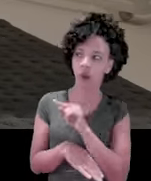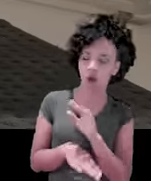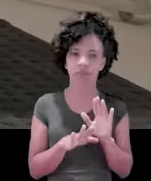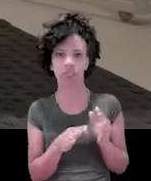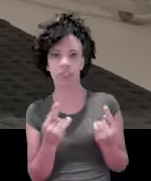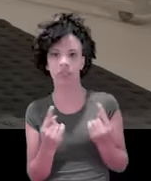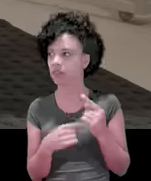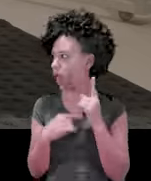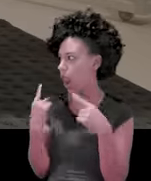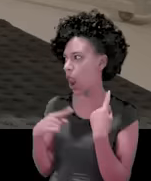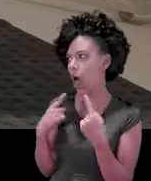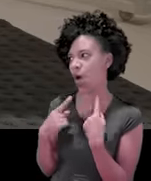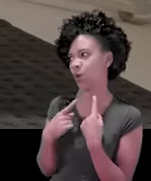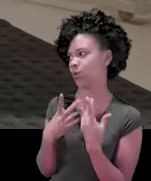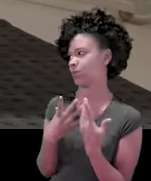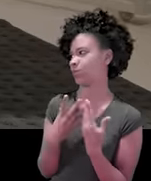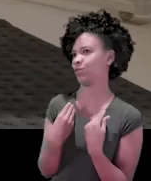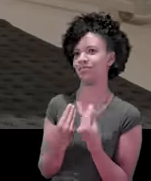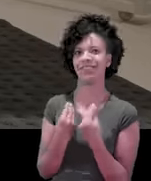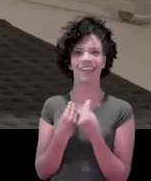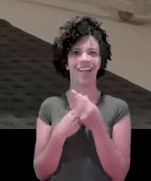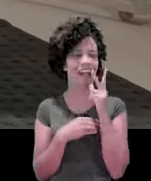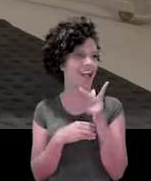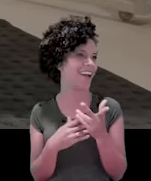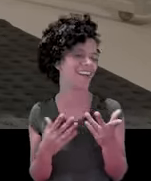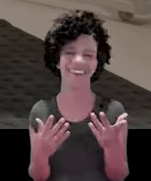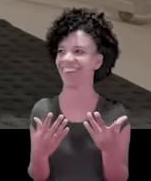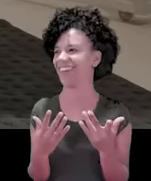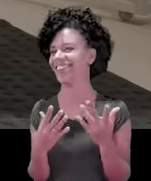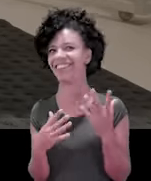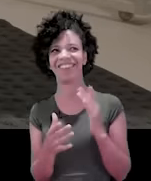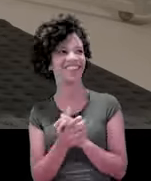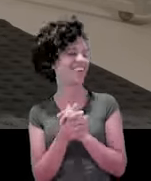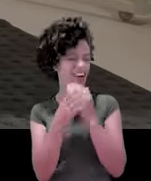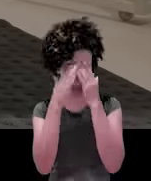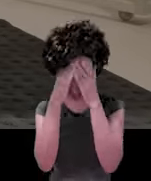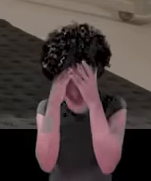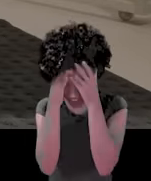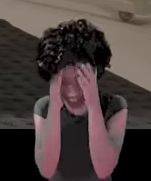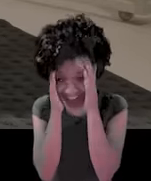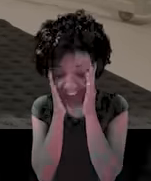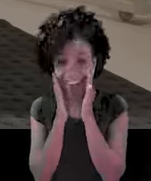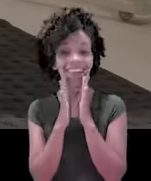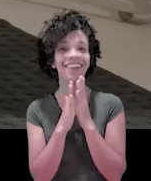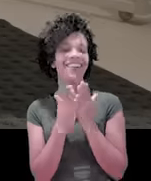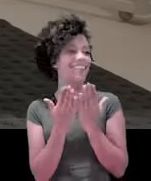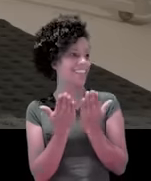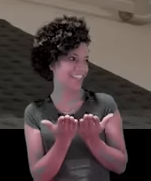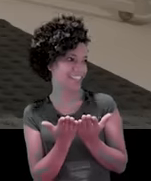meu Deus cara tá louco e comeu não velho que e